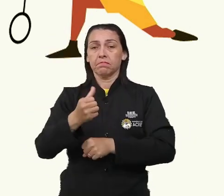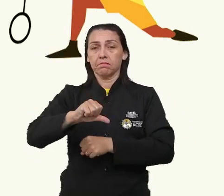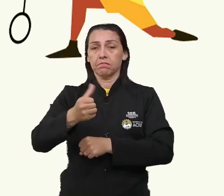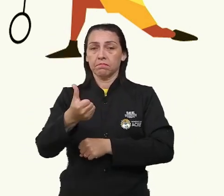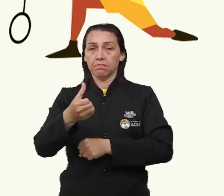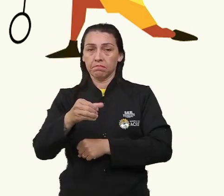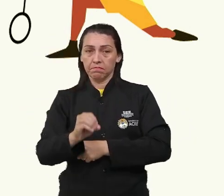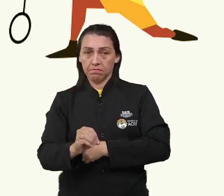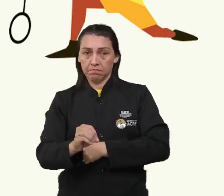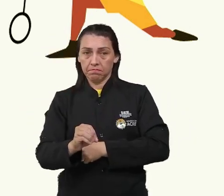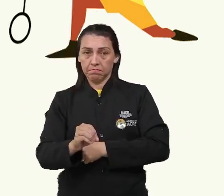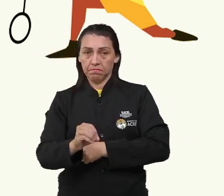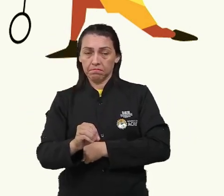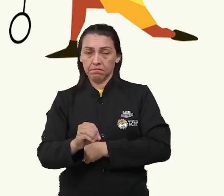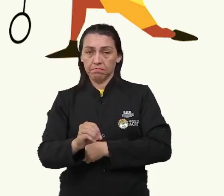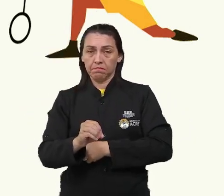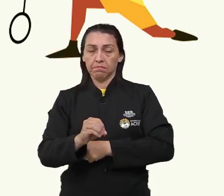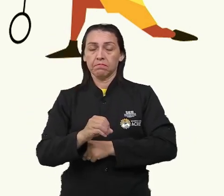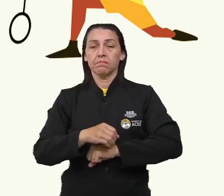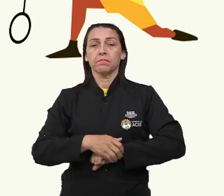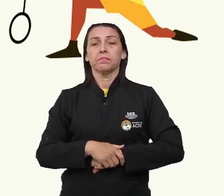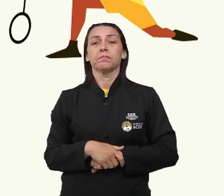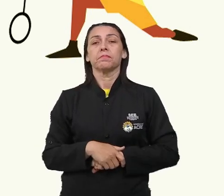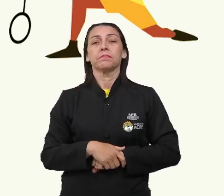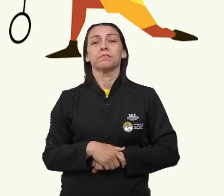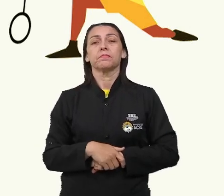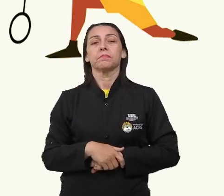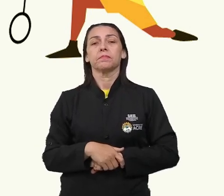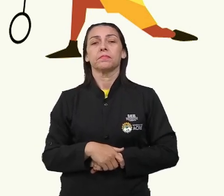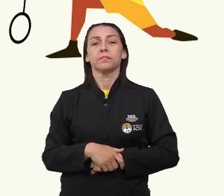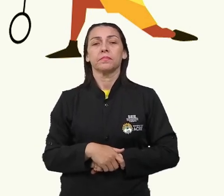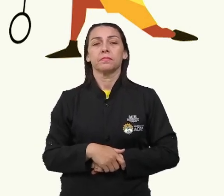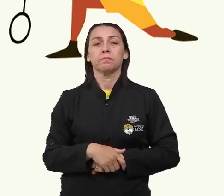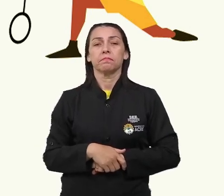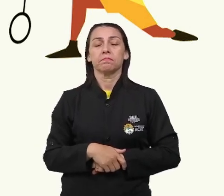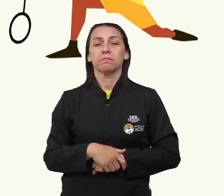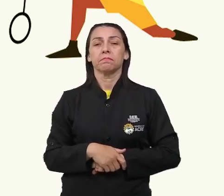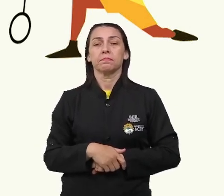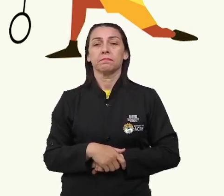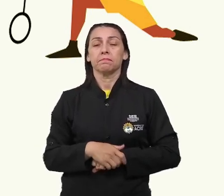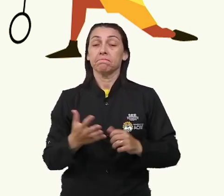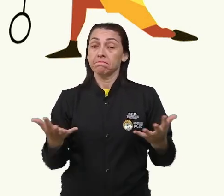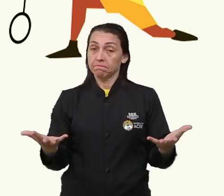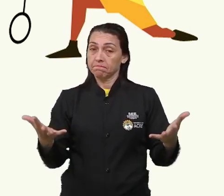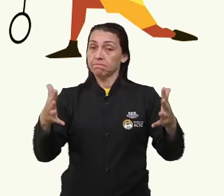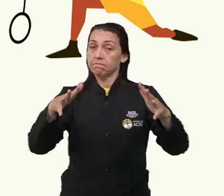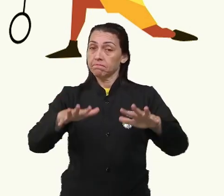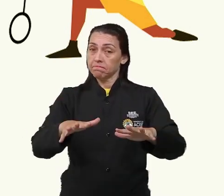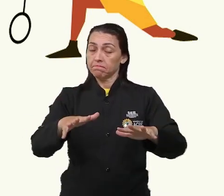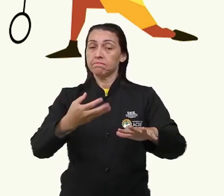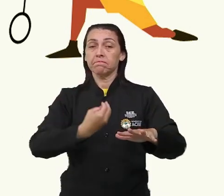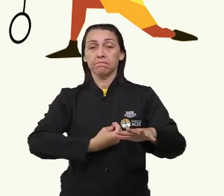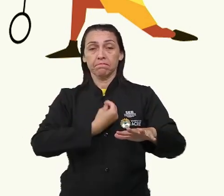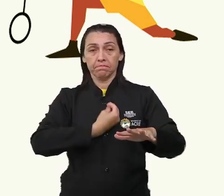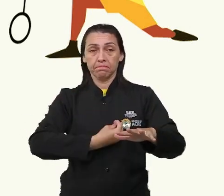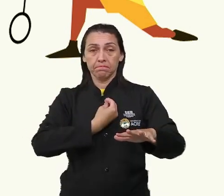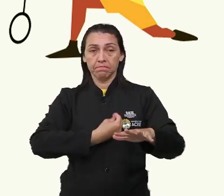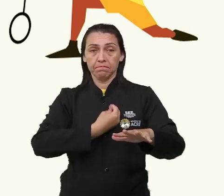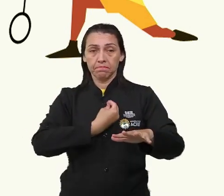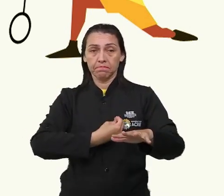1960. It promoted inclusion, isso promoveu a inclusão, of people